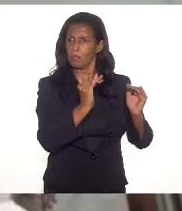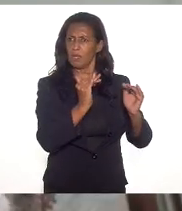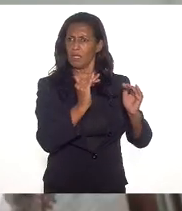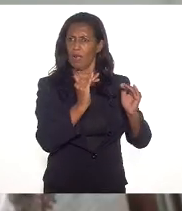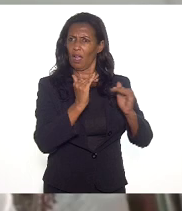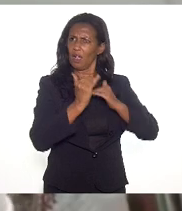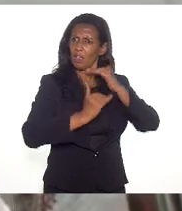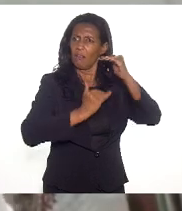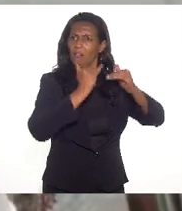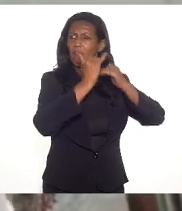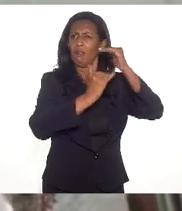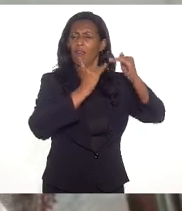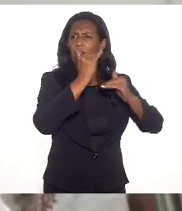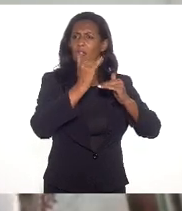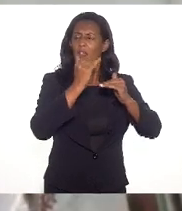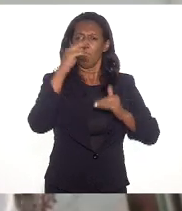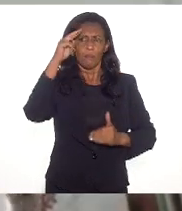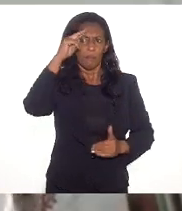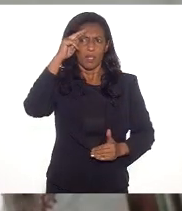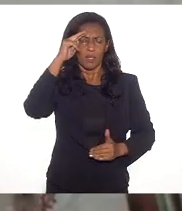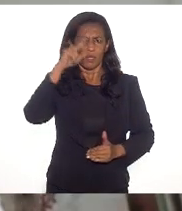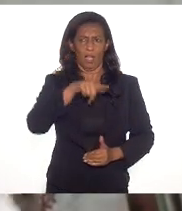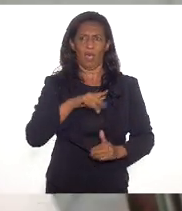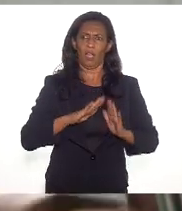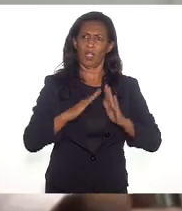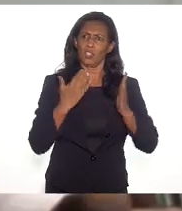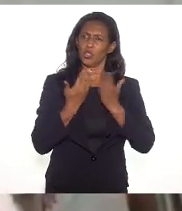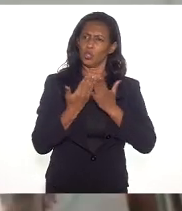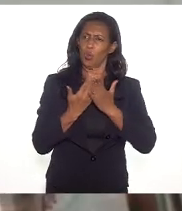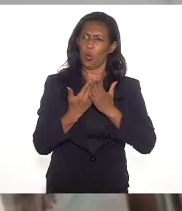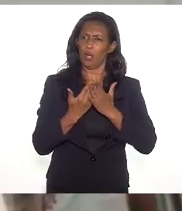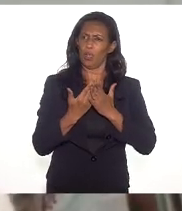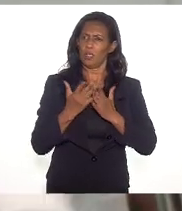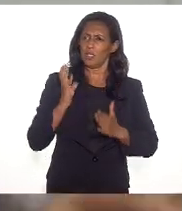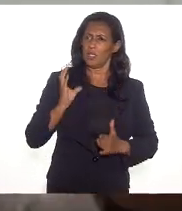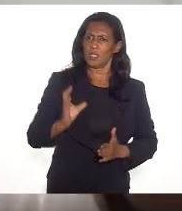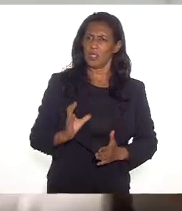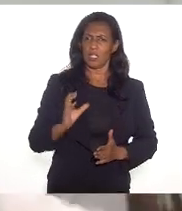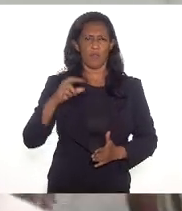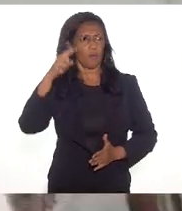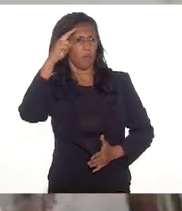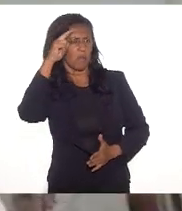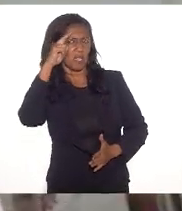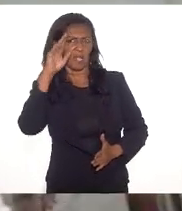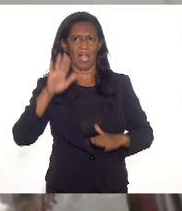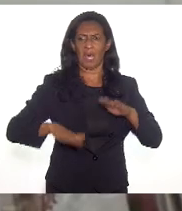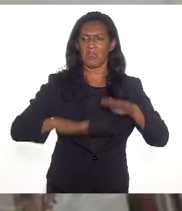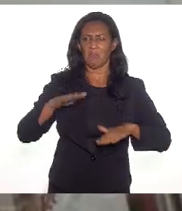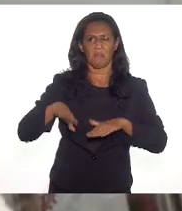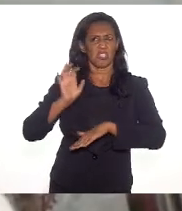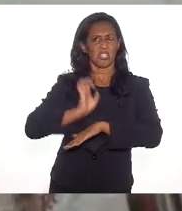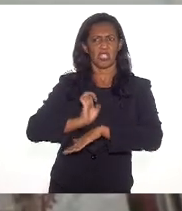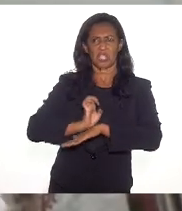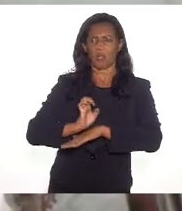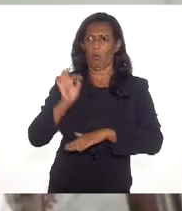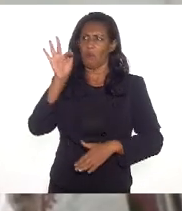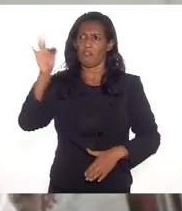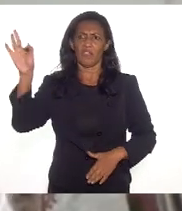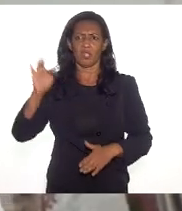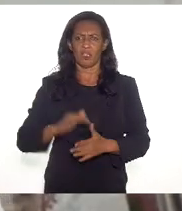tradições militares, a nossa escola cívico-militar, independente se a escola é municipal, estadual ou